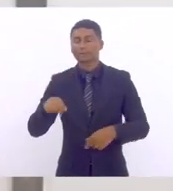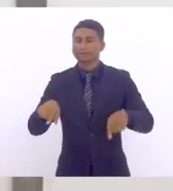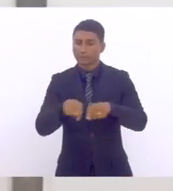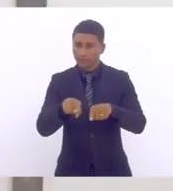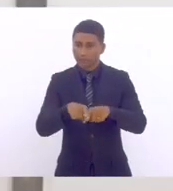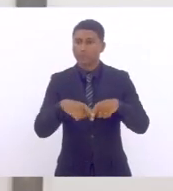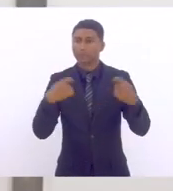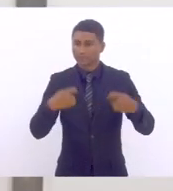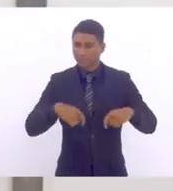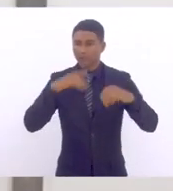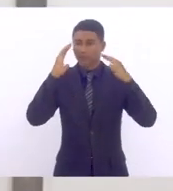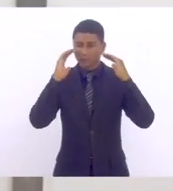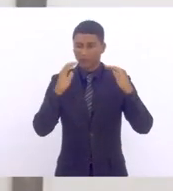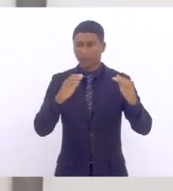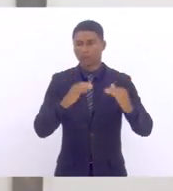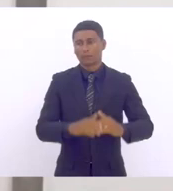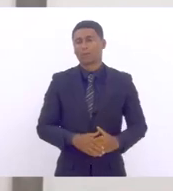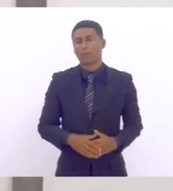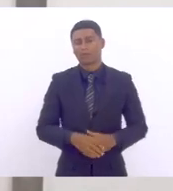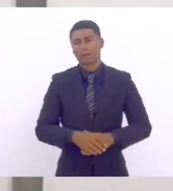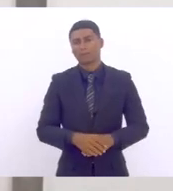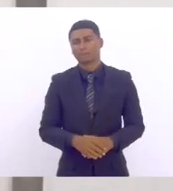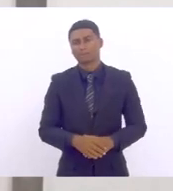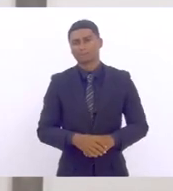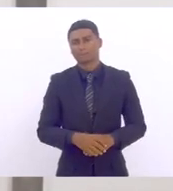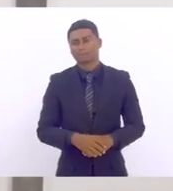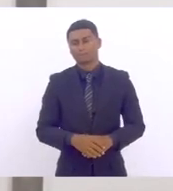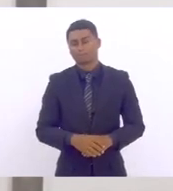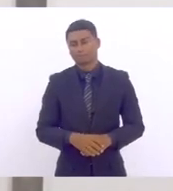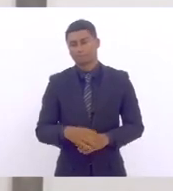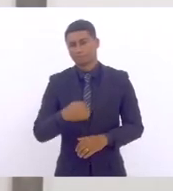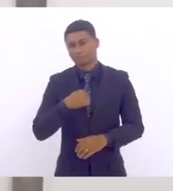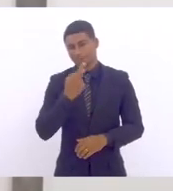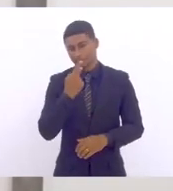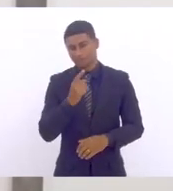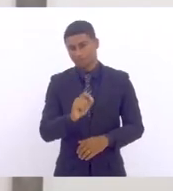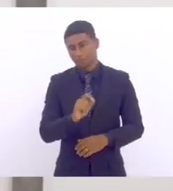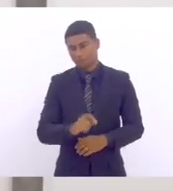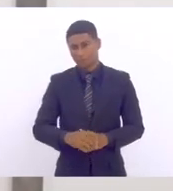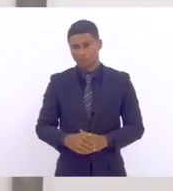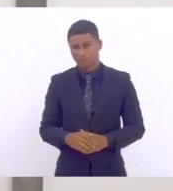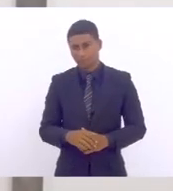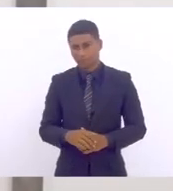Para finalizar, eu quero trazer aqui também a conscientização.